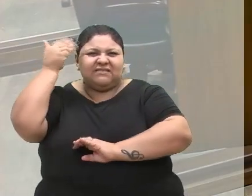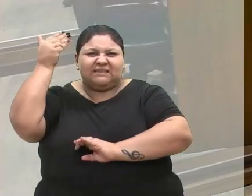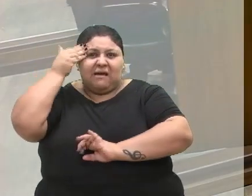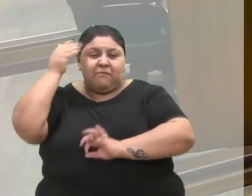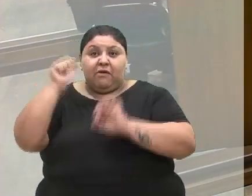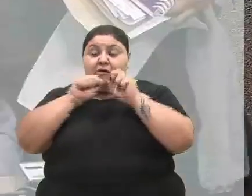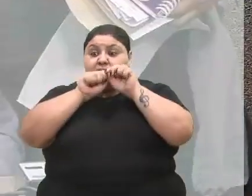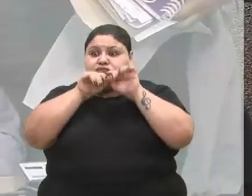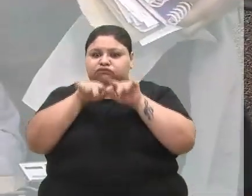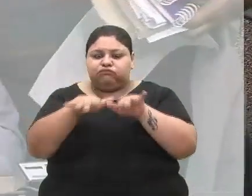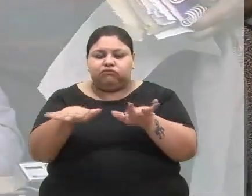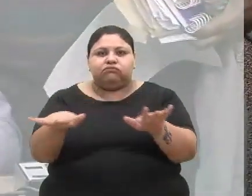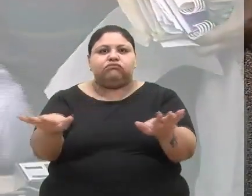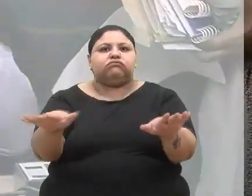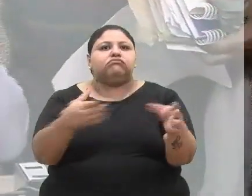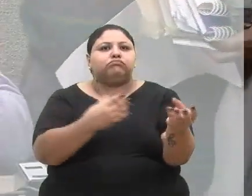proporção.